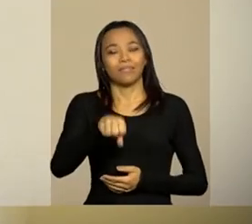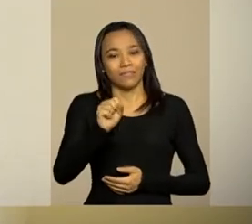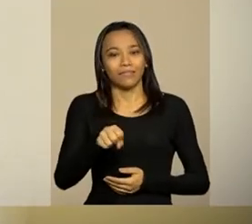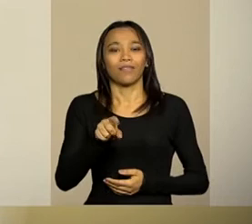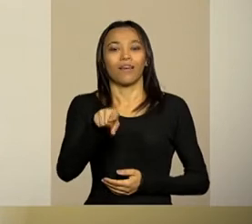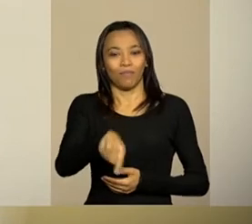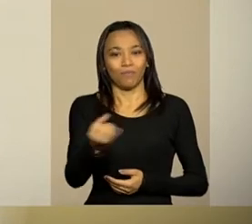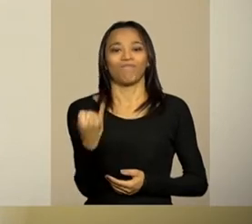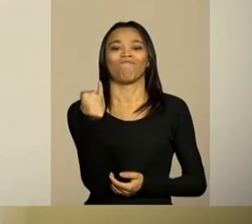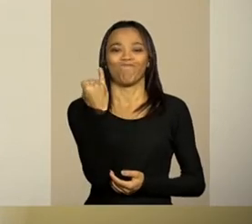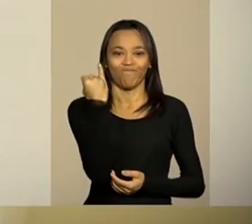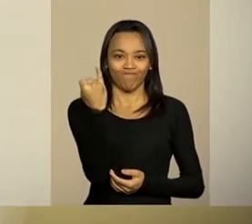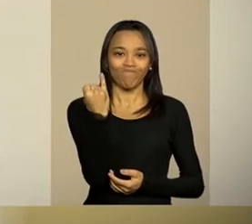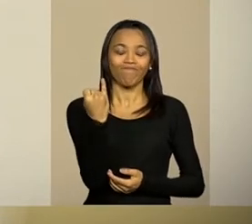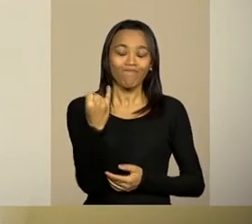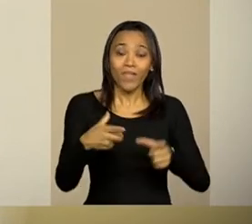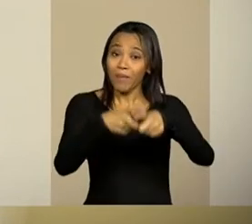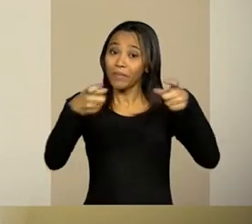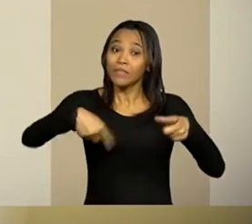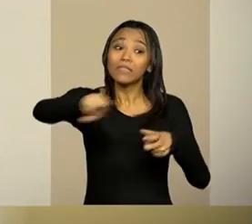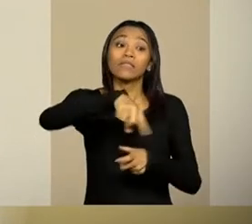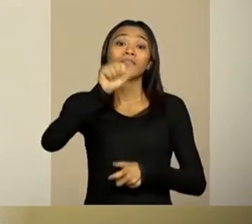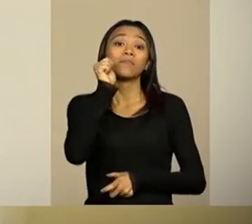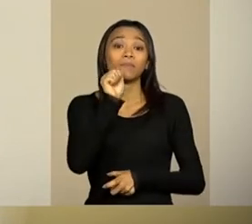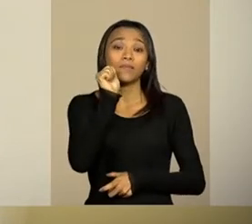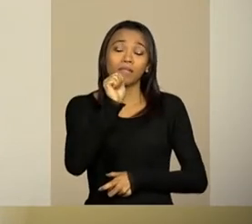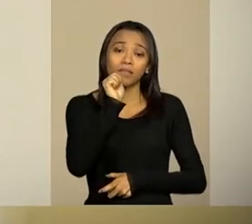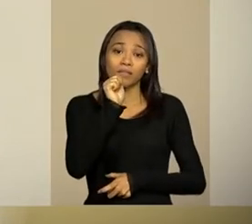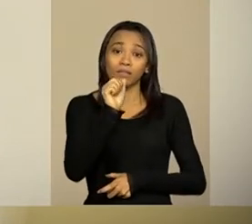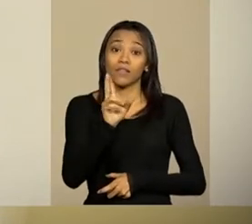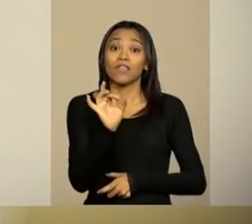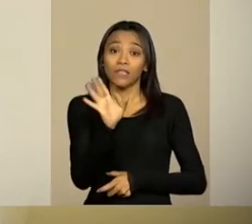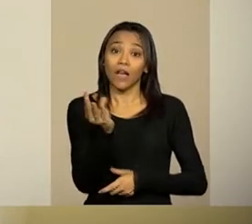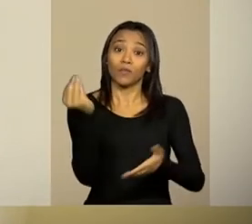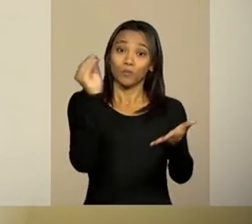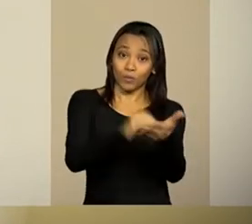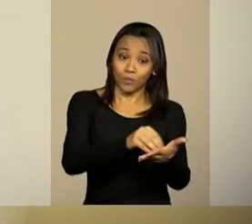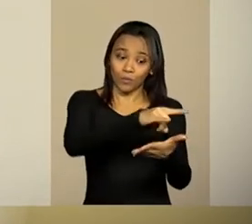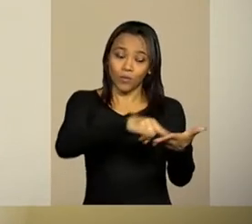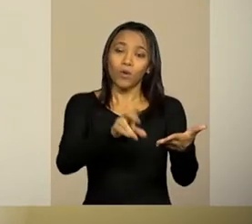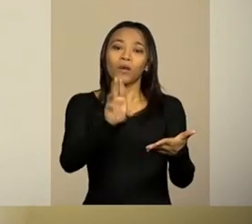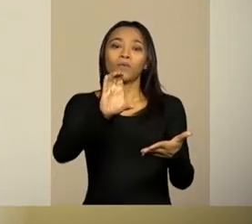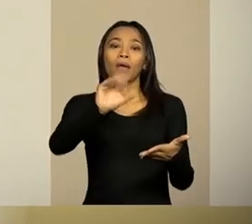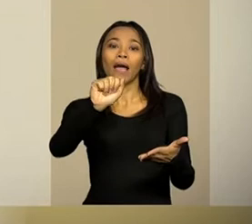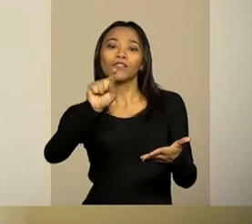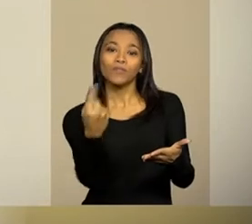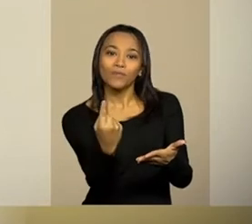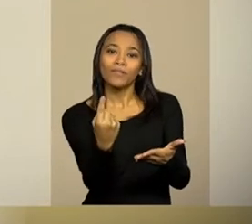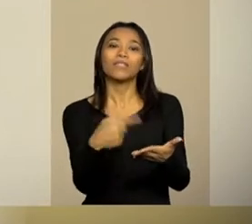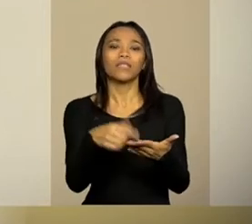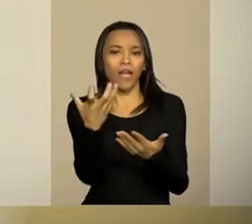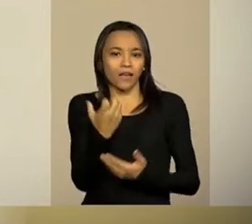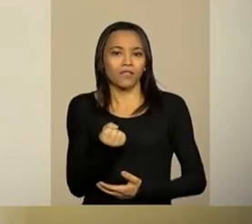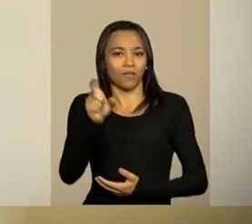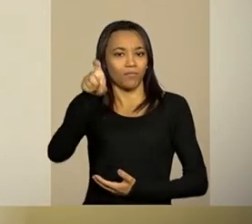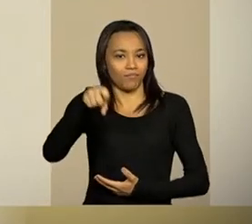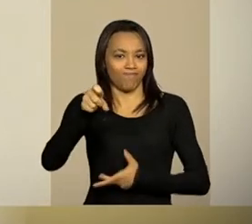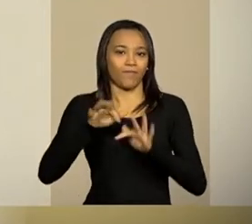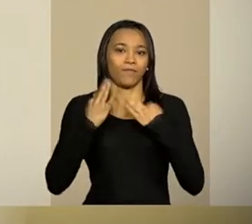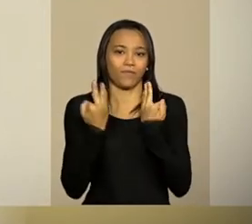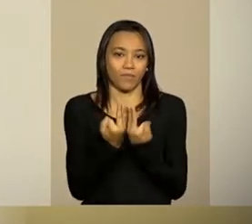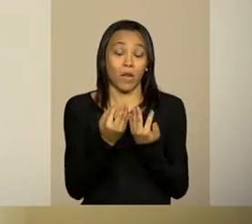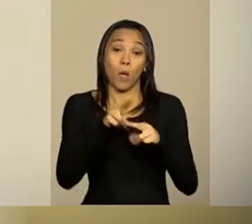Luciano é importante muitas dessas mulheres estão no nosso cadastro único e elas recebem o bolsa família